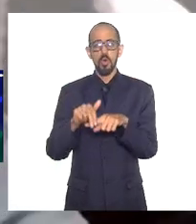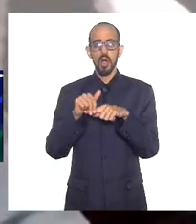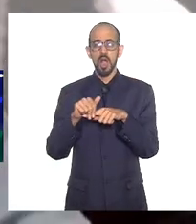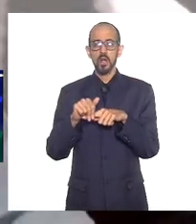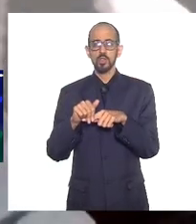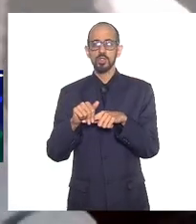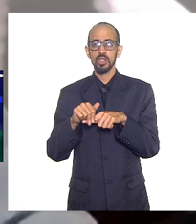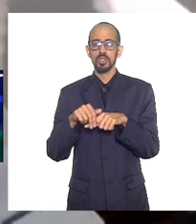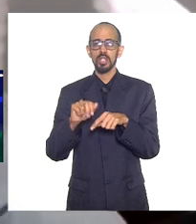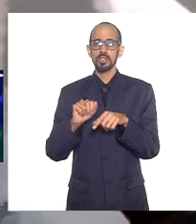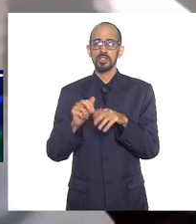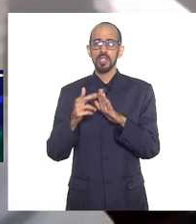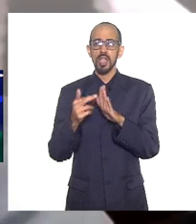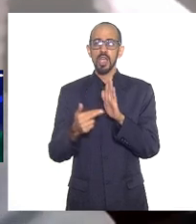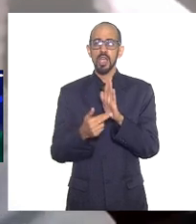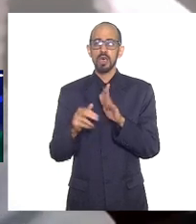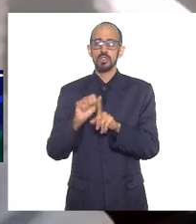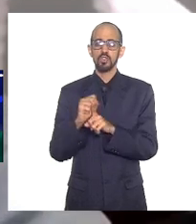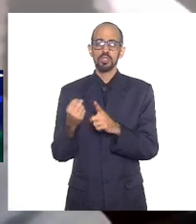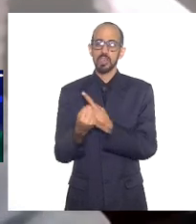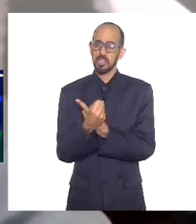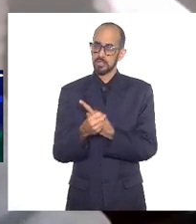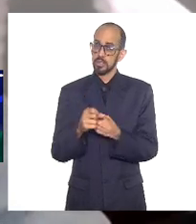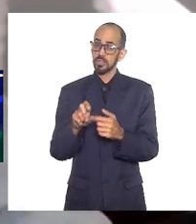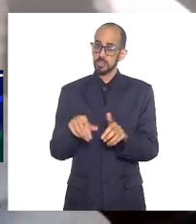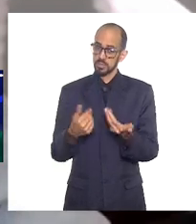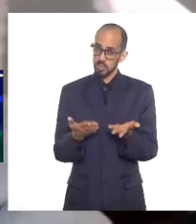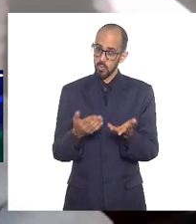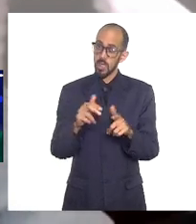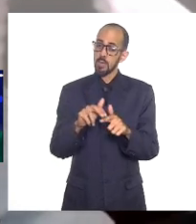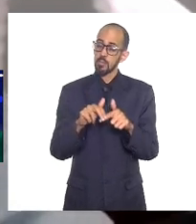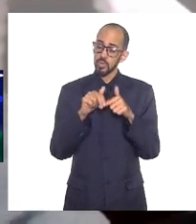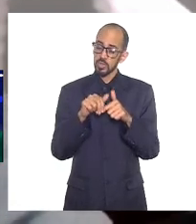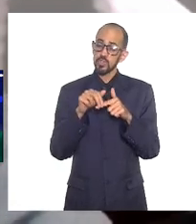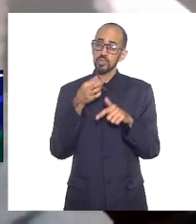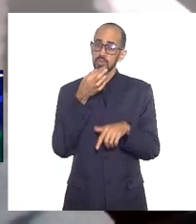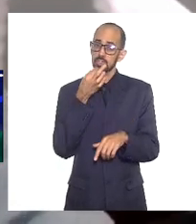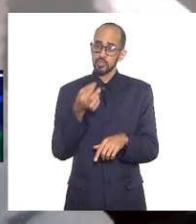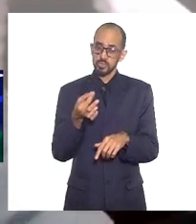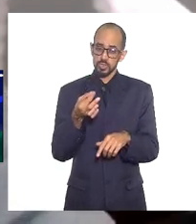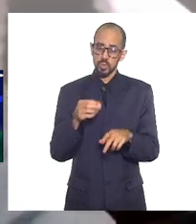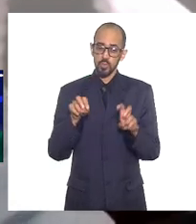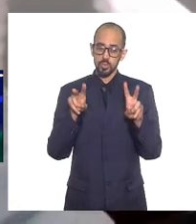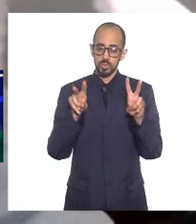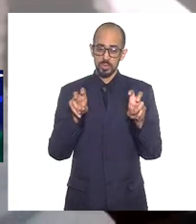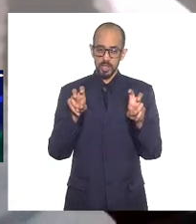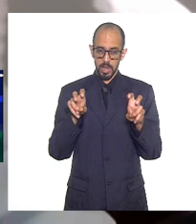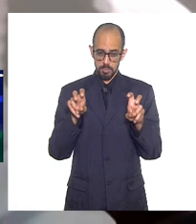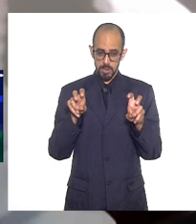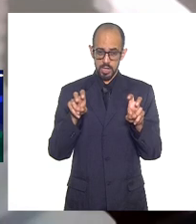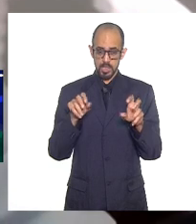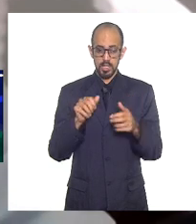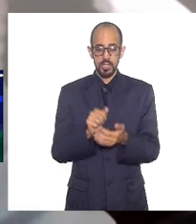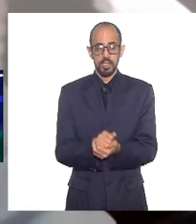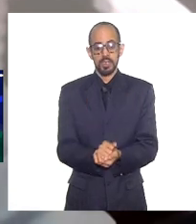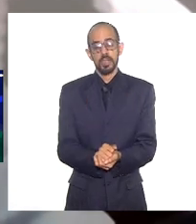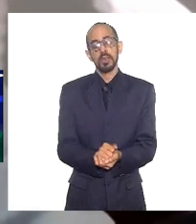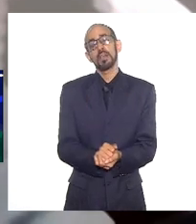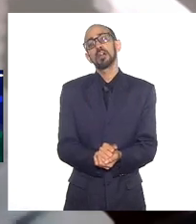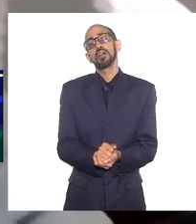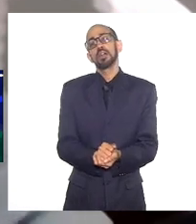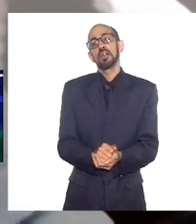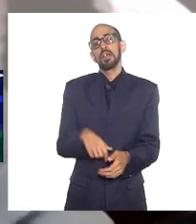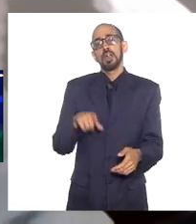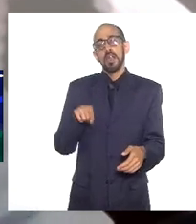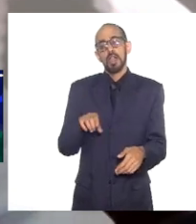Então, nesse sentido que eu fiz essa sugestão, porque o tema em pauta é